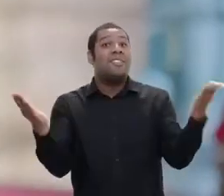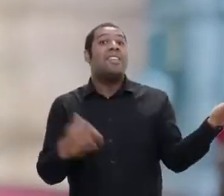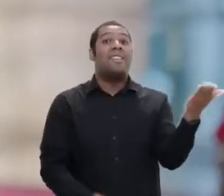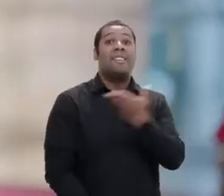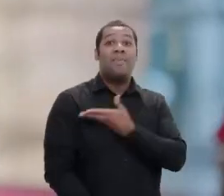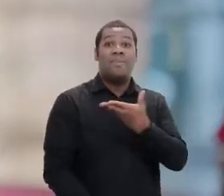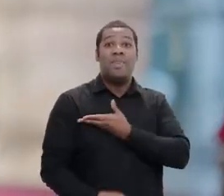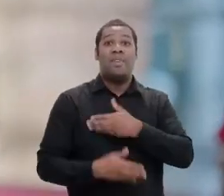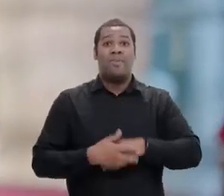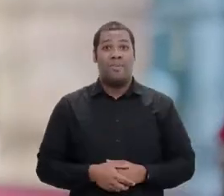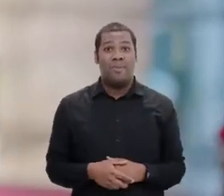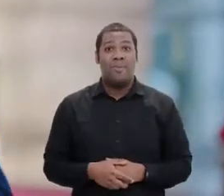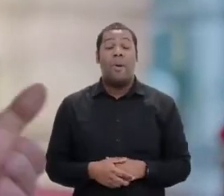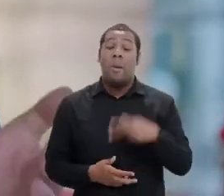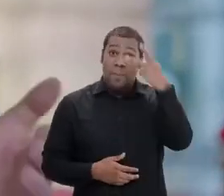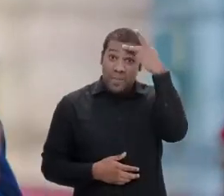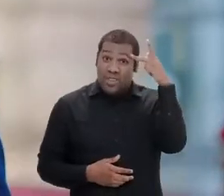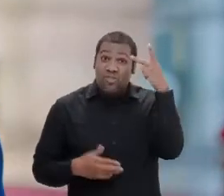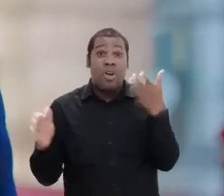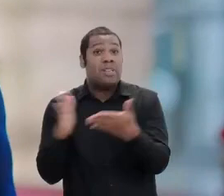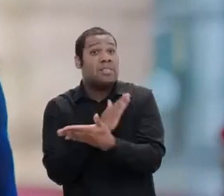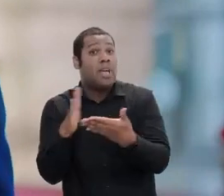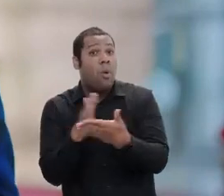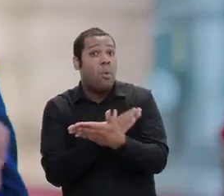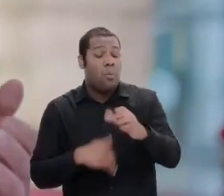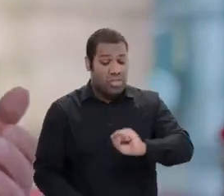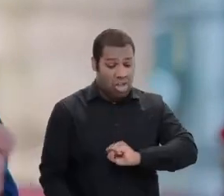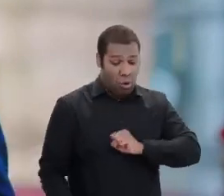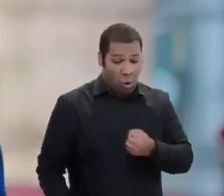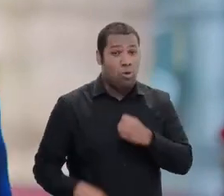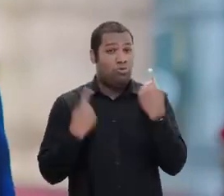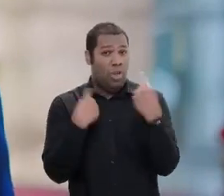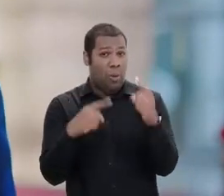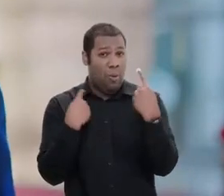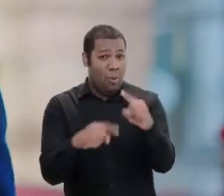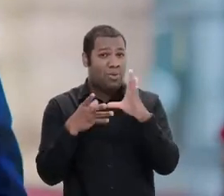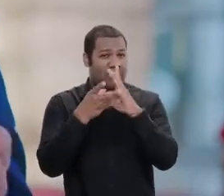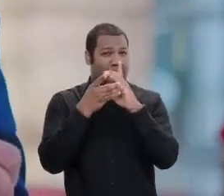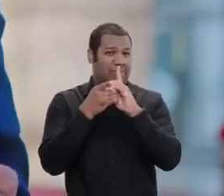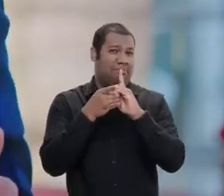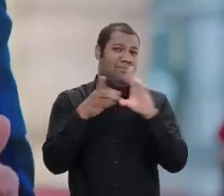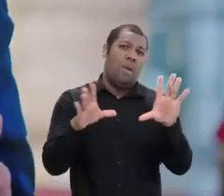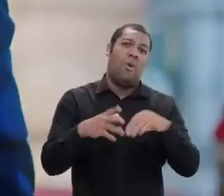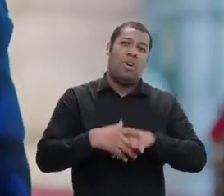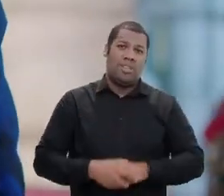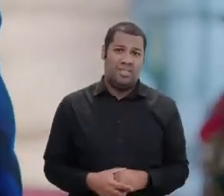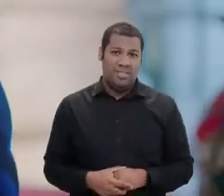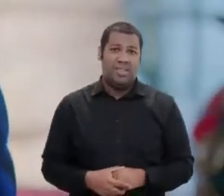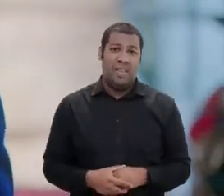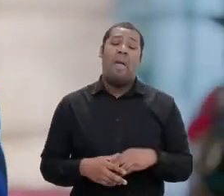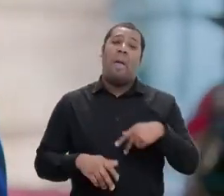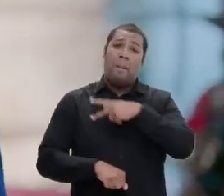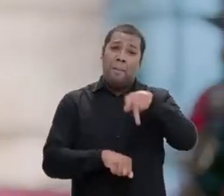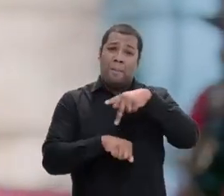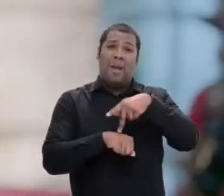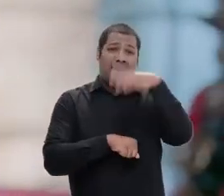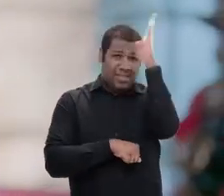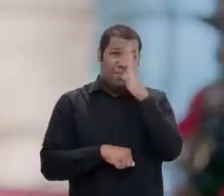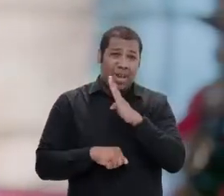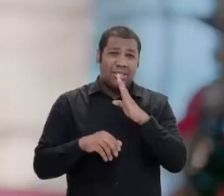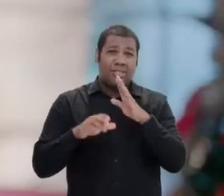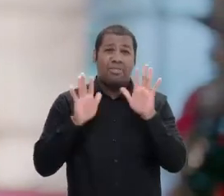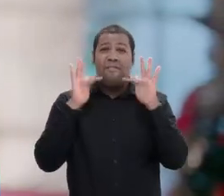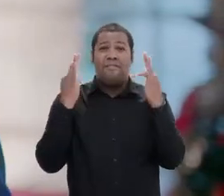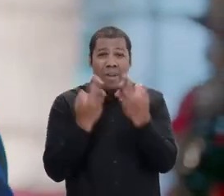amigas e meus amigos, o ódio de alguns contra a democracia deixou cicatrizes profundas e dividiu o